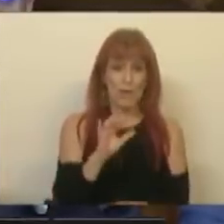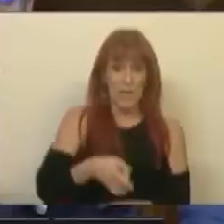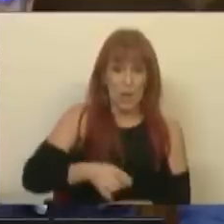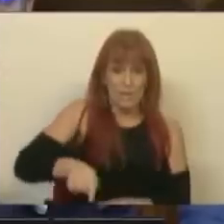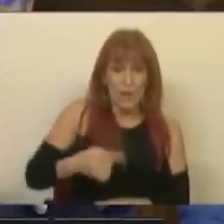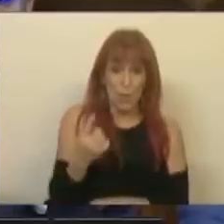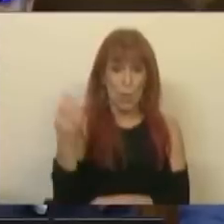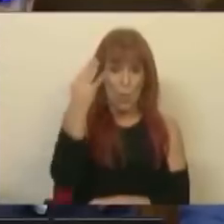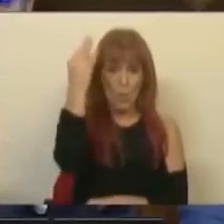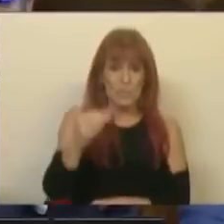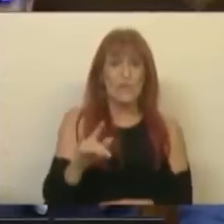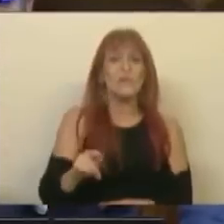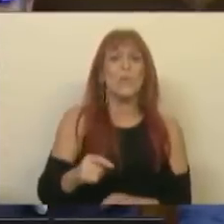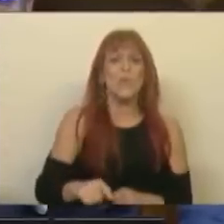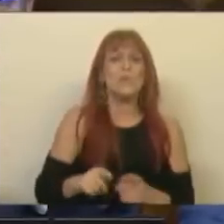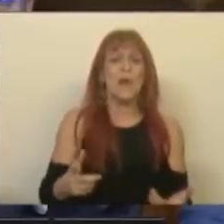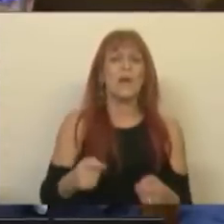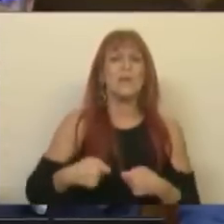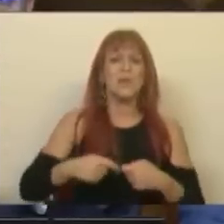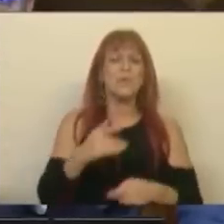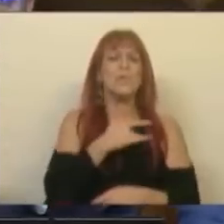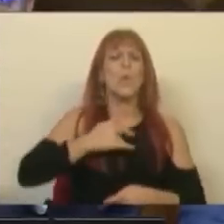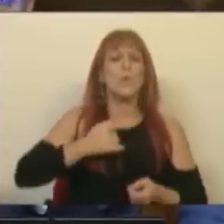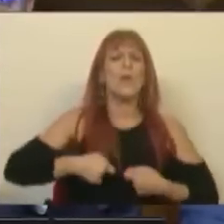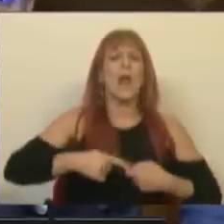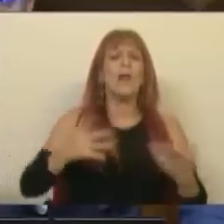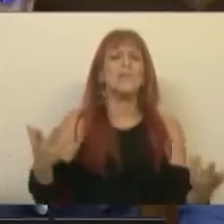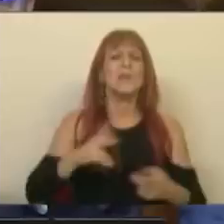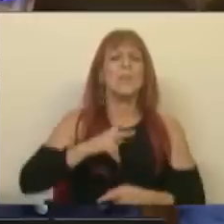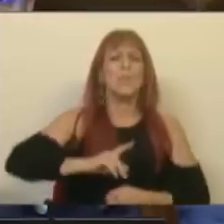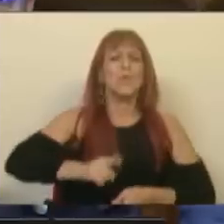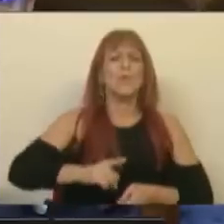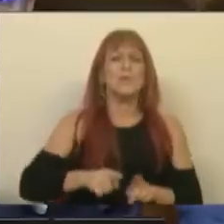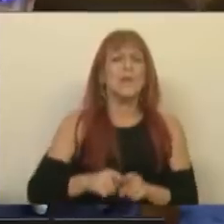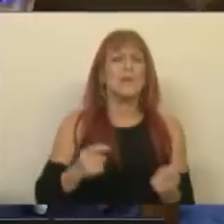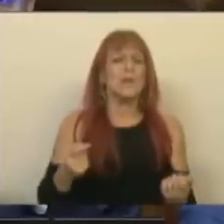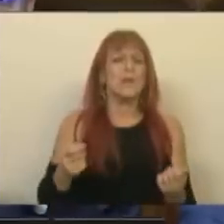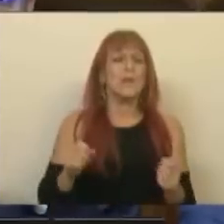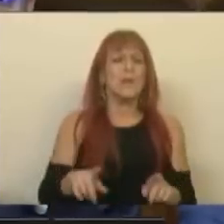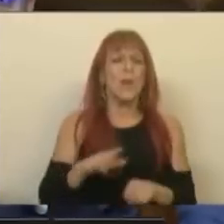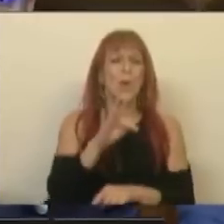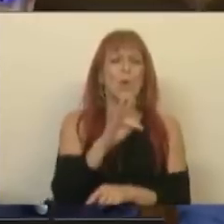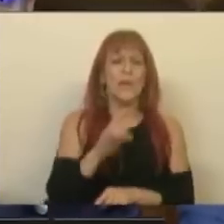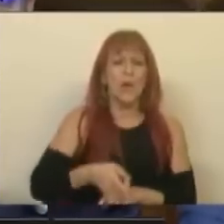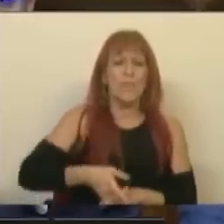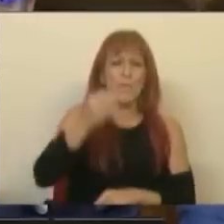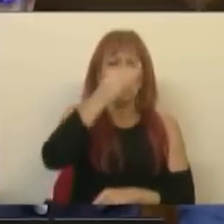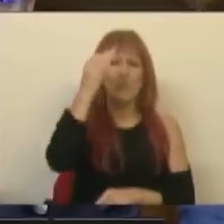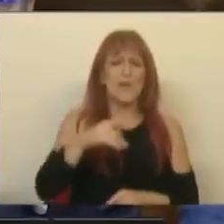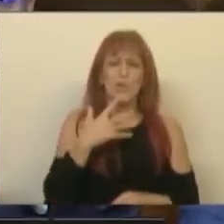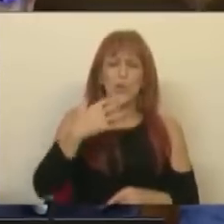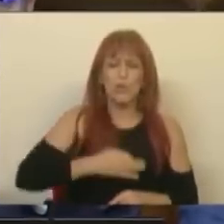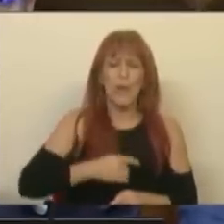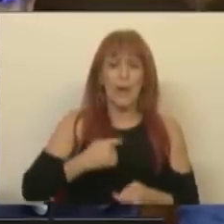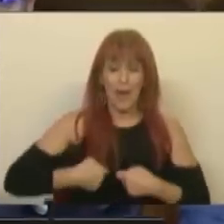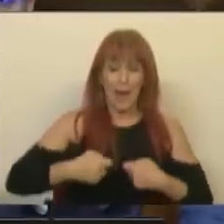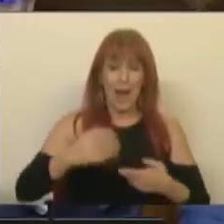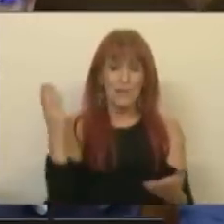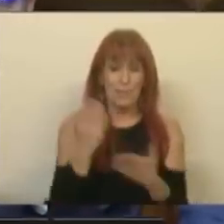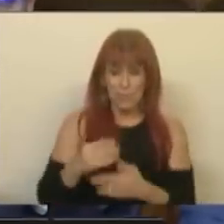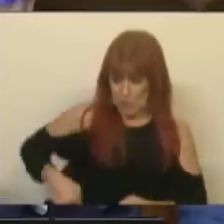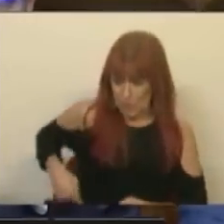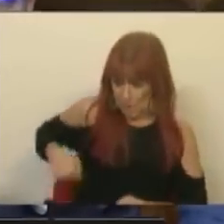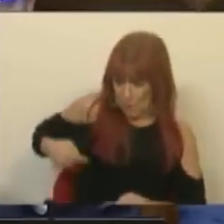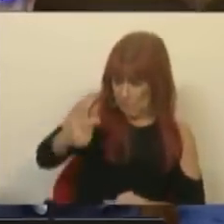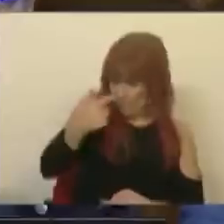49,1%. e o que gaste em saúde do que é efetivamente gasta em saúde em Portugal no global 49% desse total é gasto a partir do